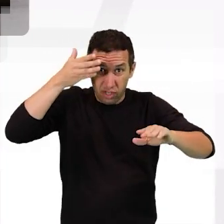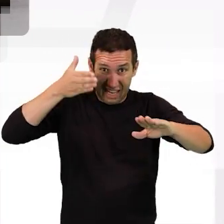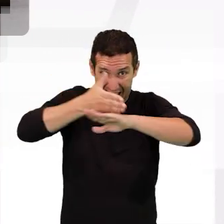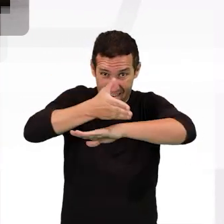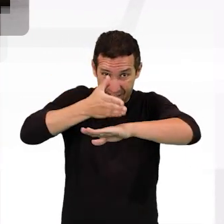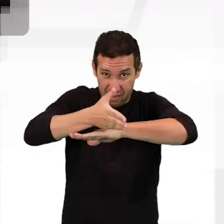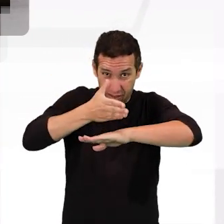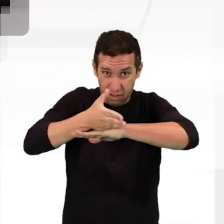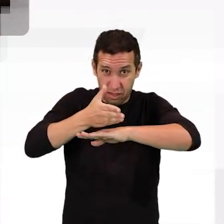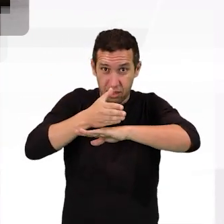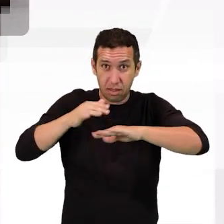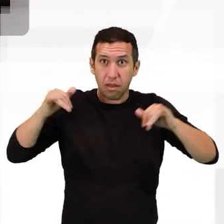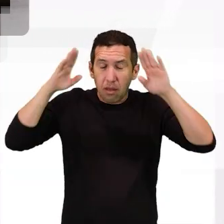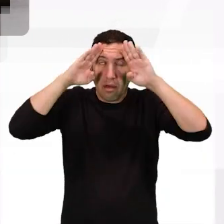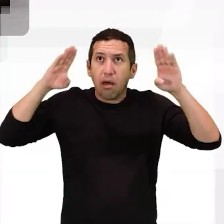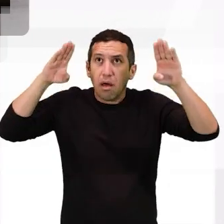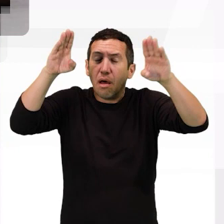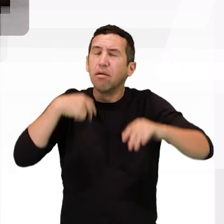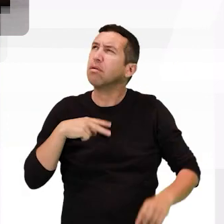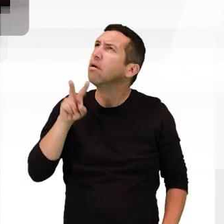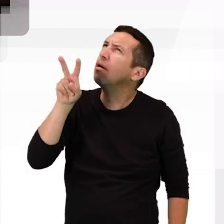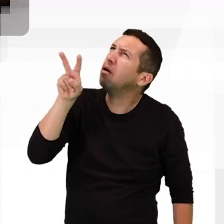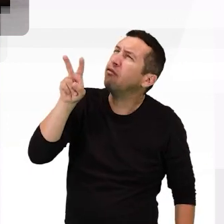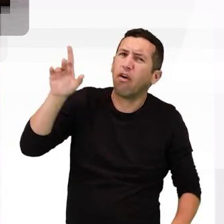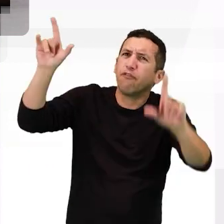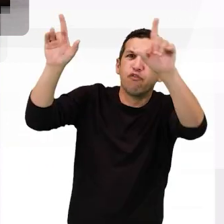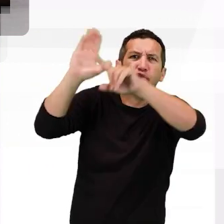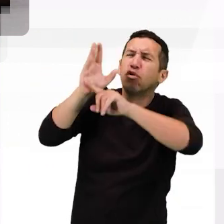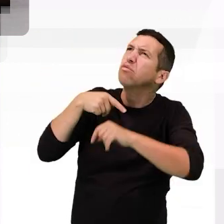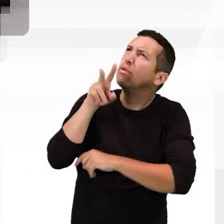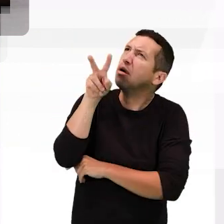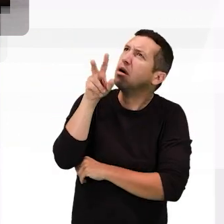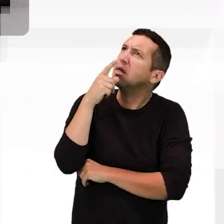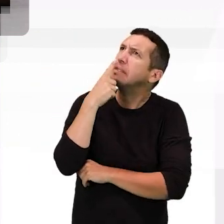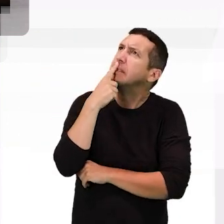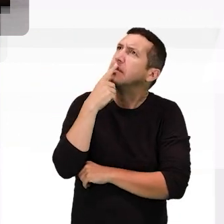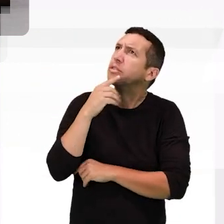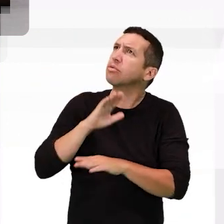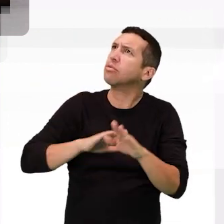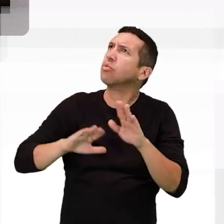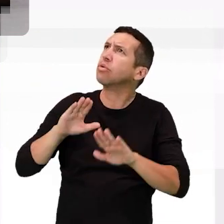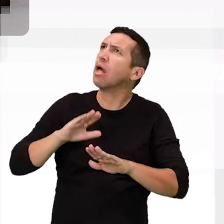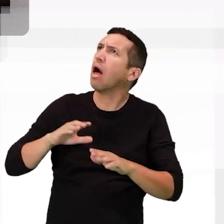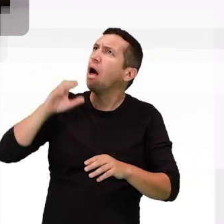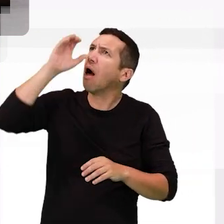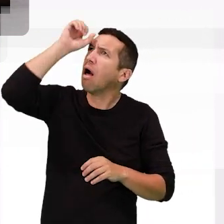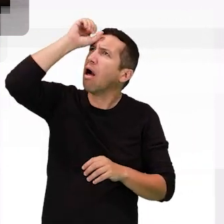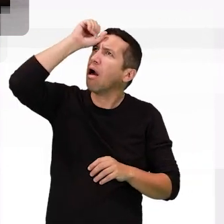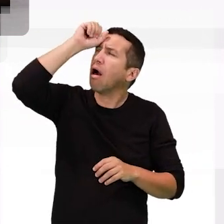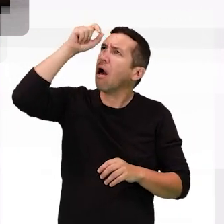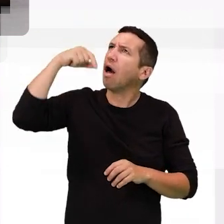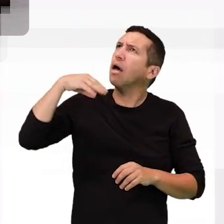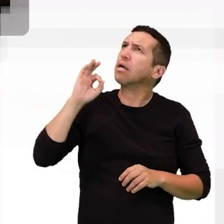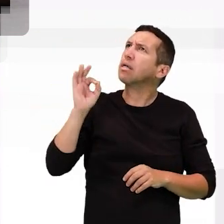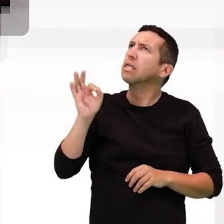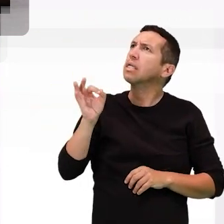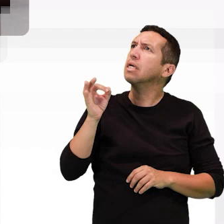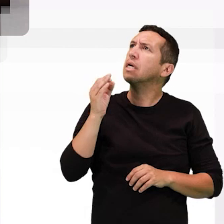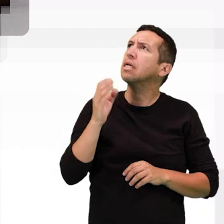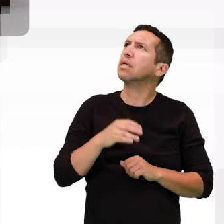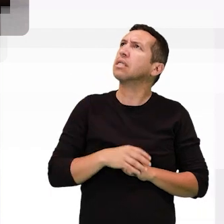possibilita que todo cidadão, toda cidadã tenha contato com